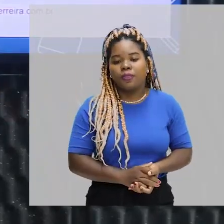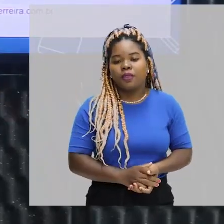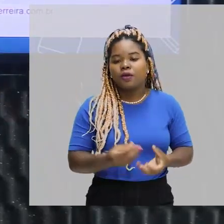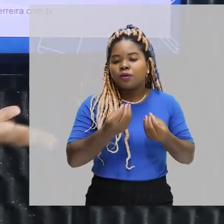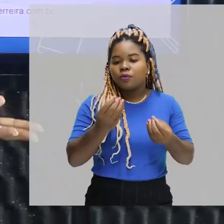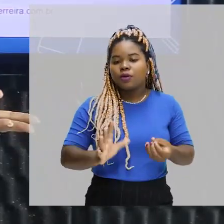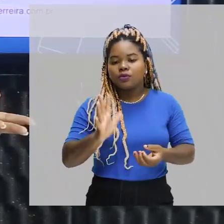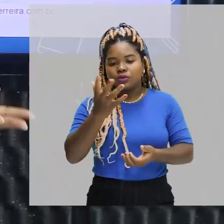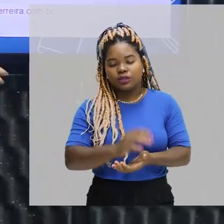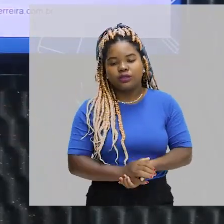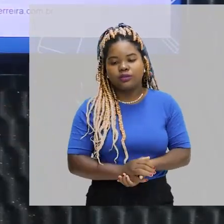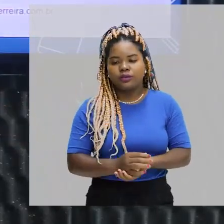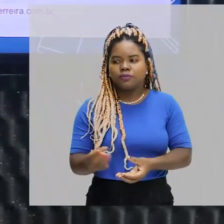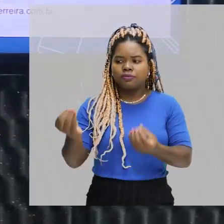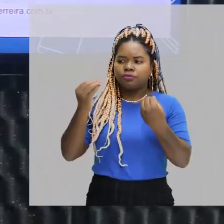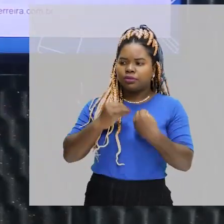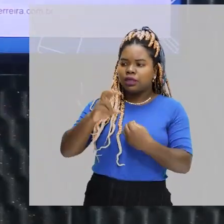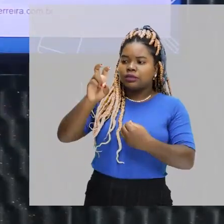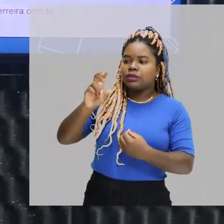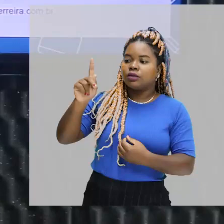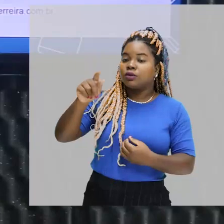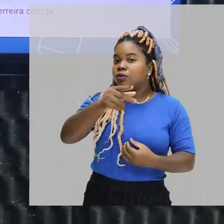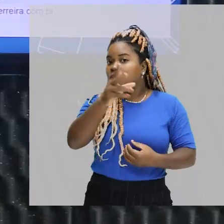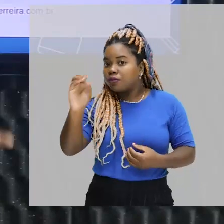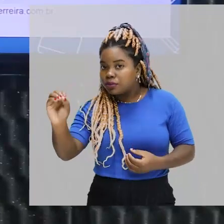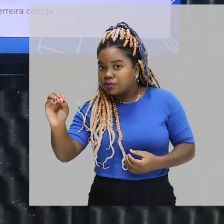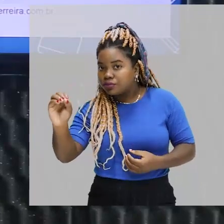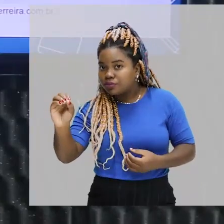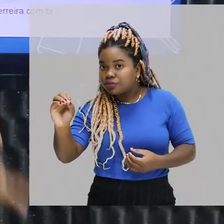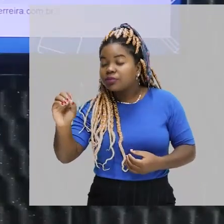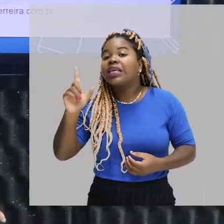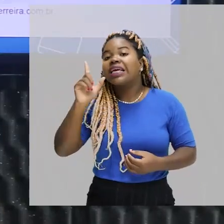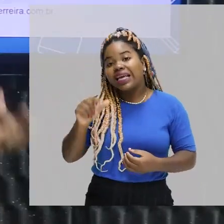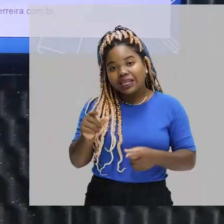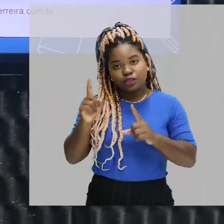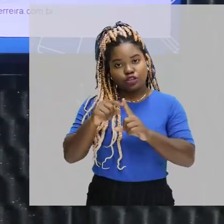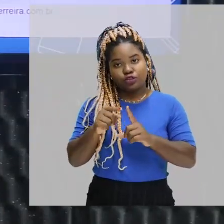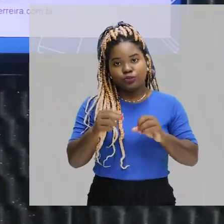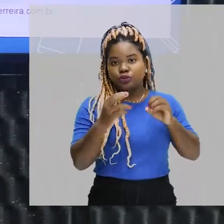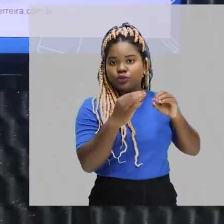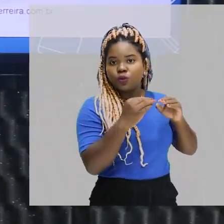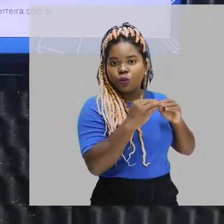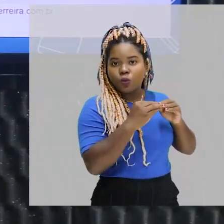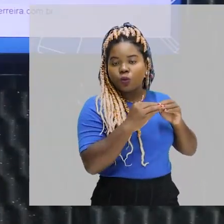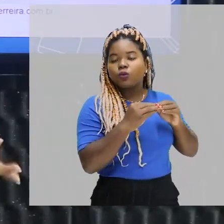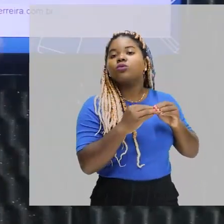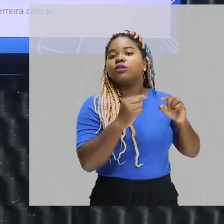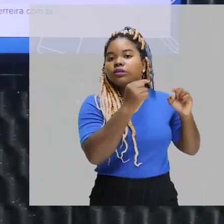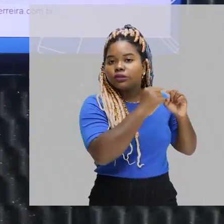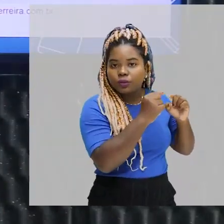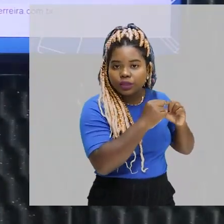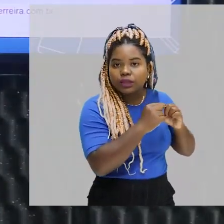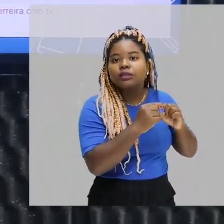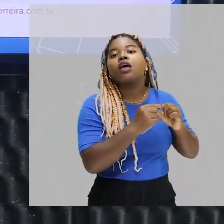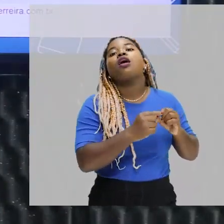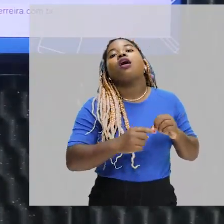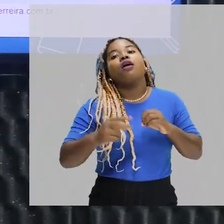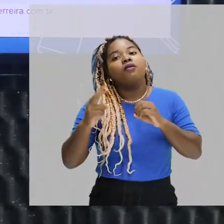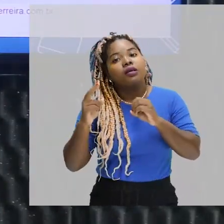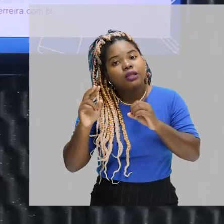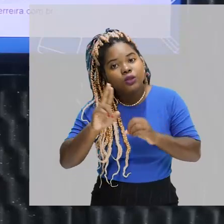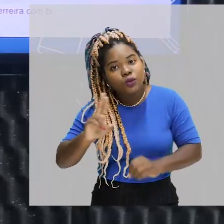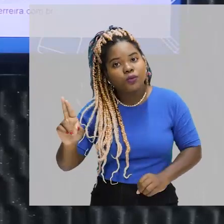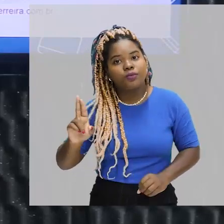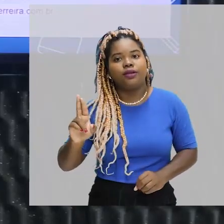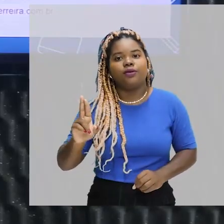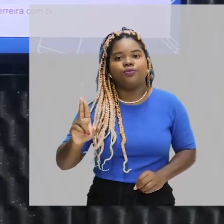ou 5 pão, eu estou tendo intercorrência de concordância nominal. É impossível falar de concordância verbal sem aqui e ali citar